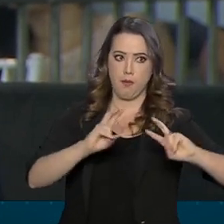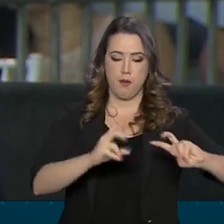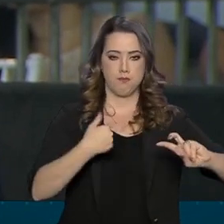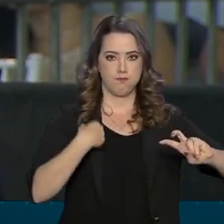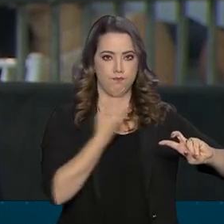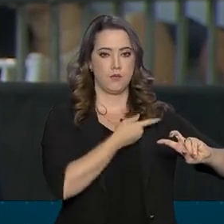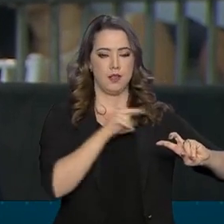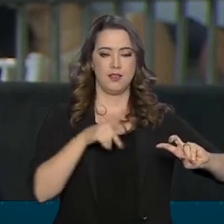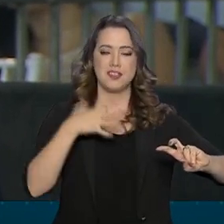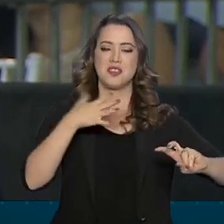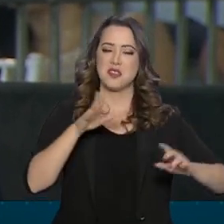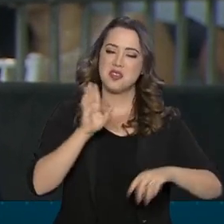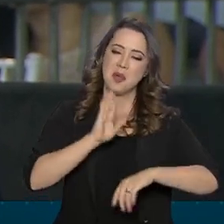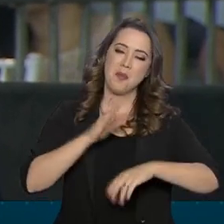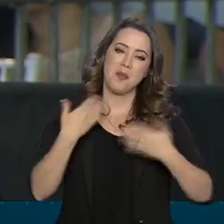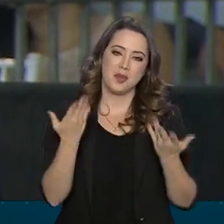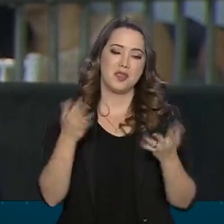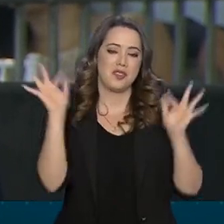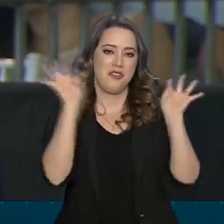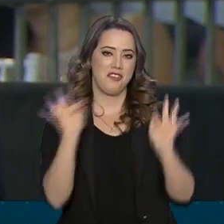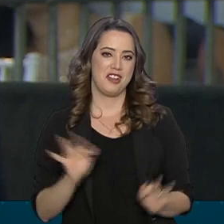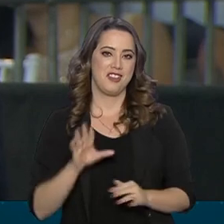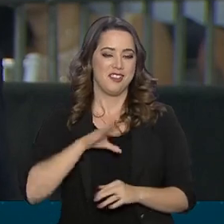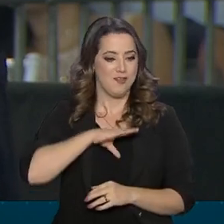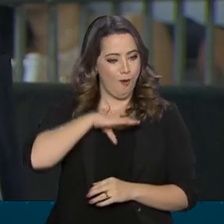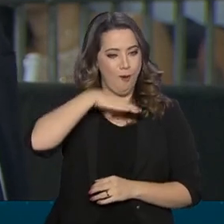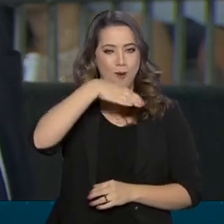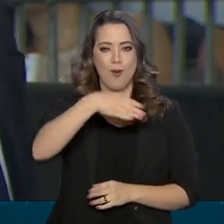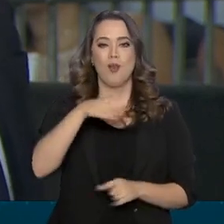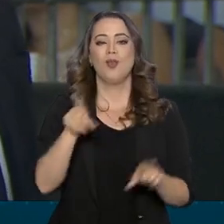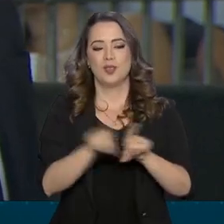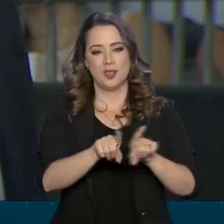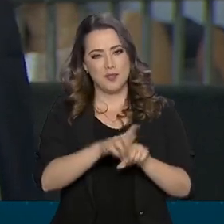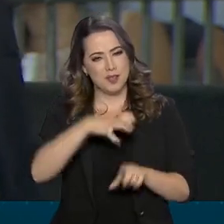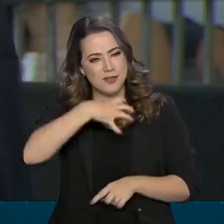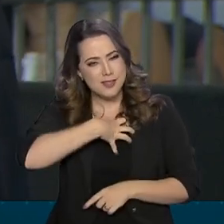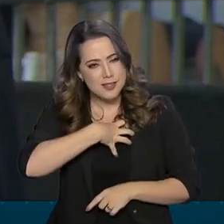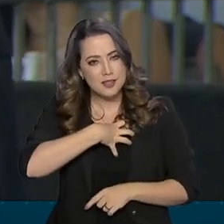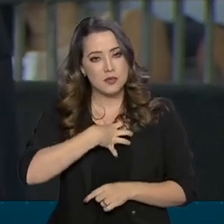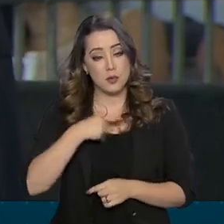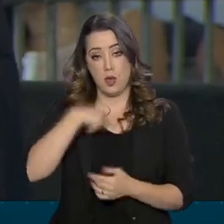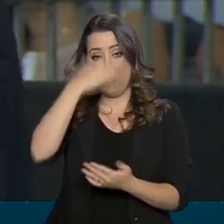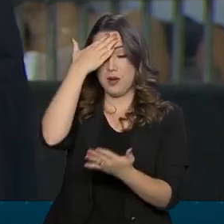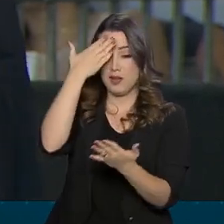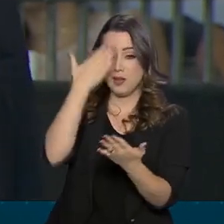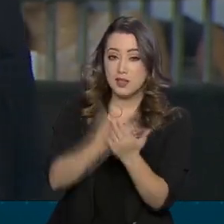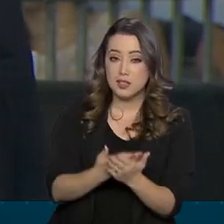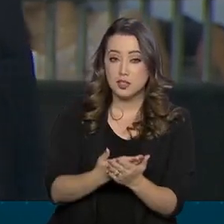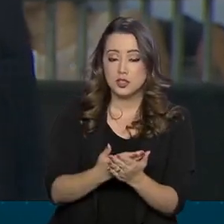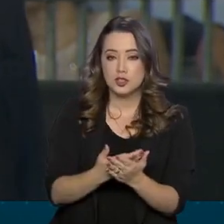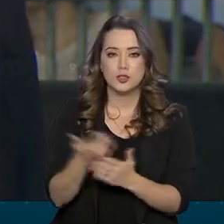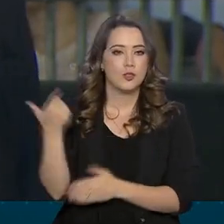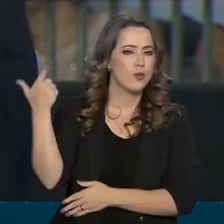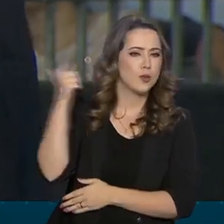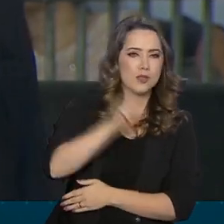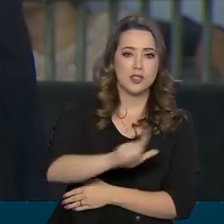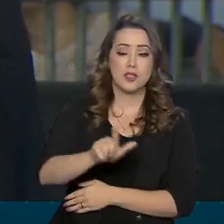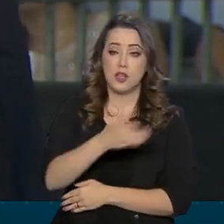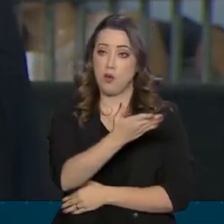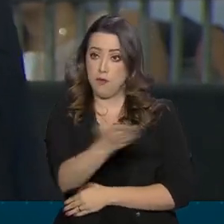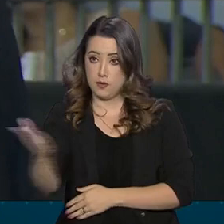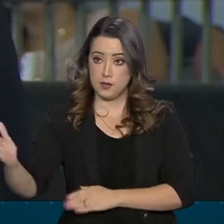orgulho e satisfação para mim. Tenho certeza que conseguirei, com a ajuda desse povo